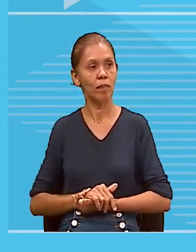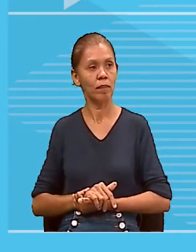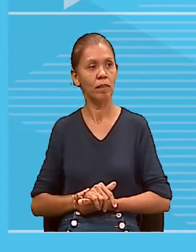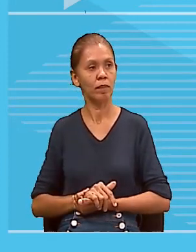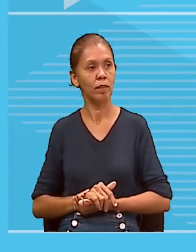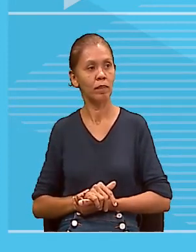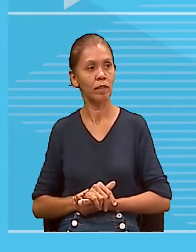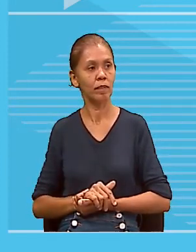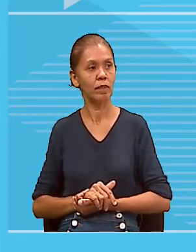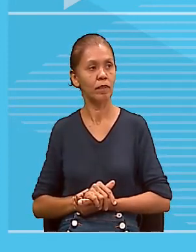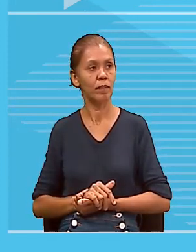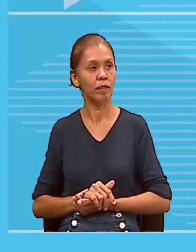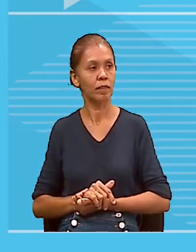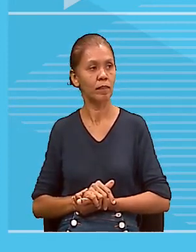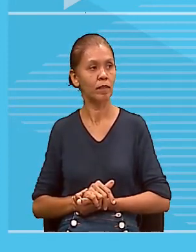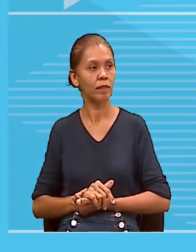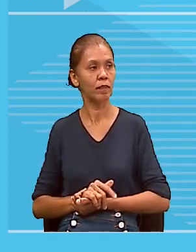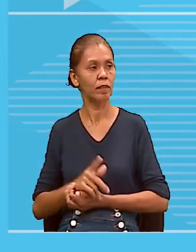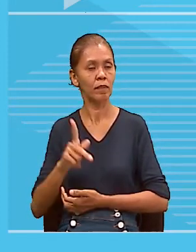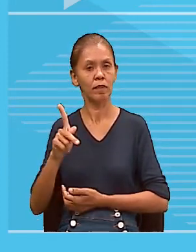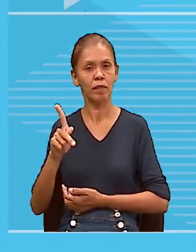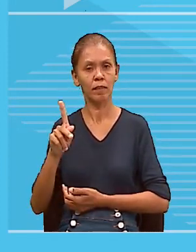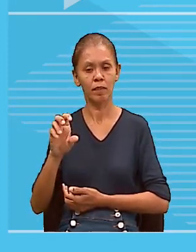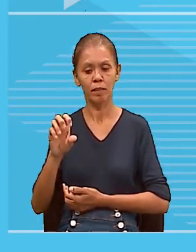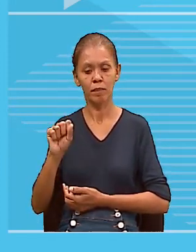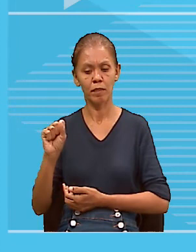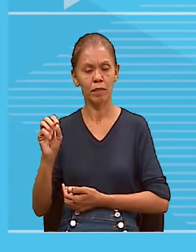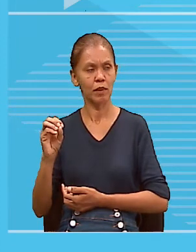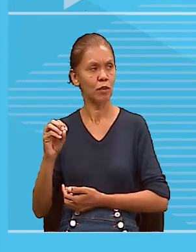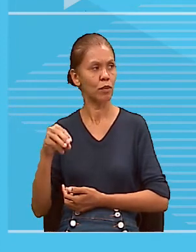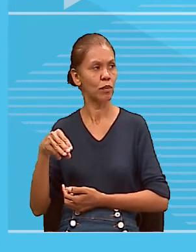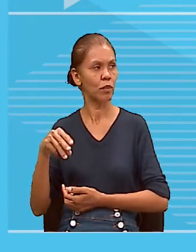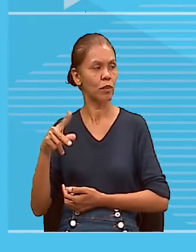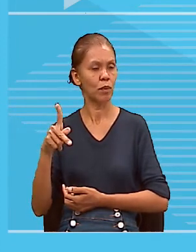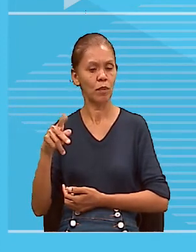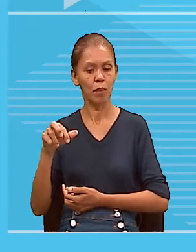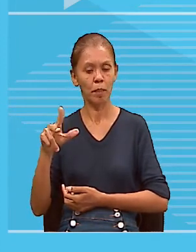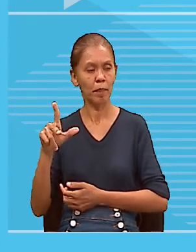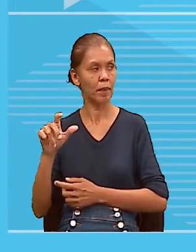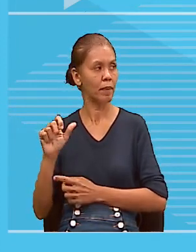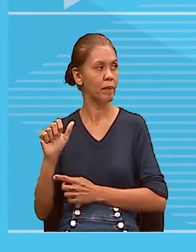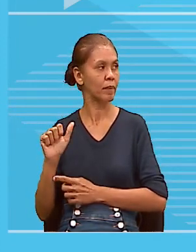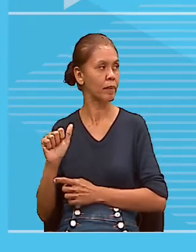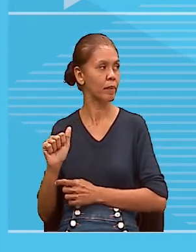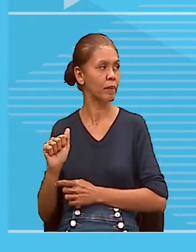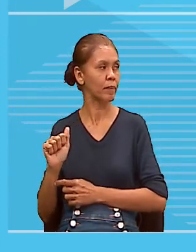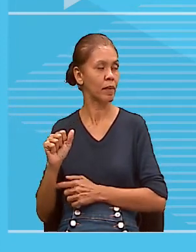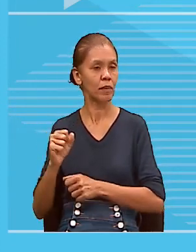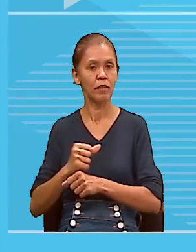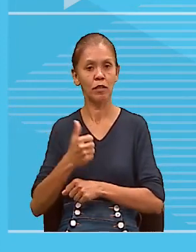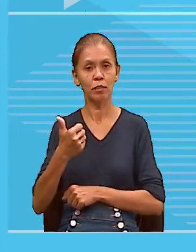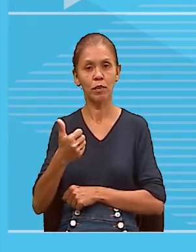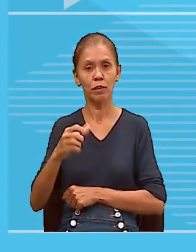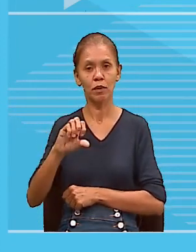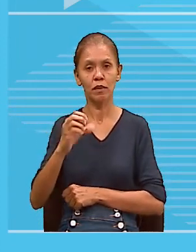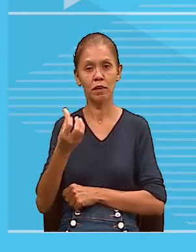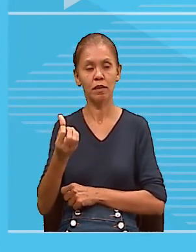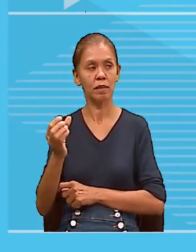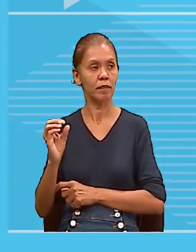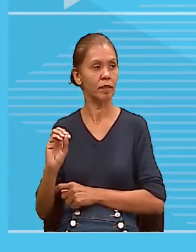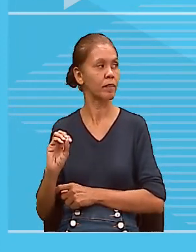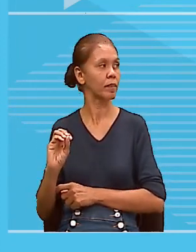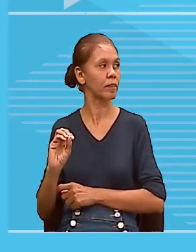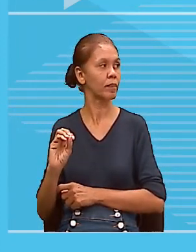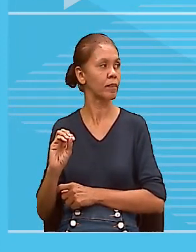é o peso pena galinha né galinha o peso galo galinho em 60 e depois